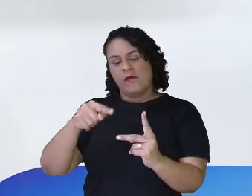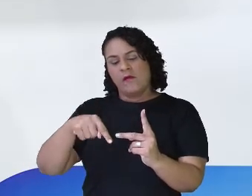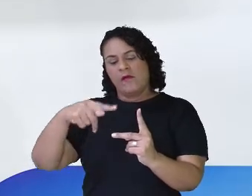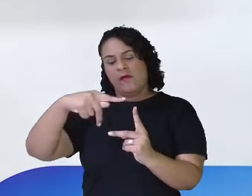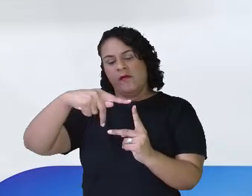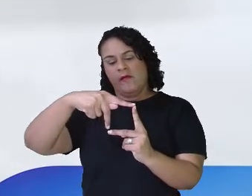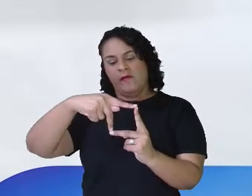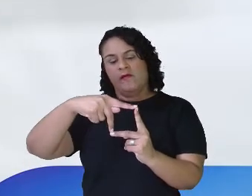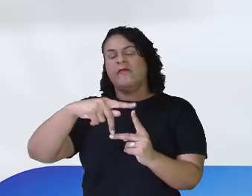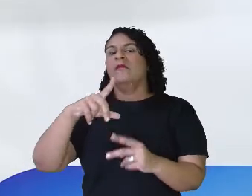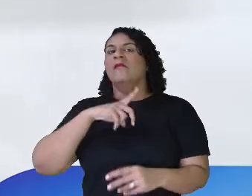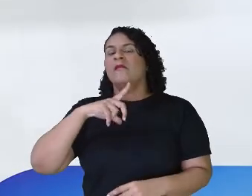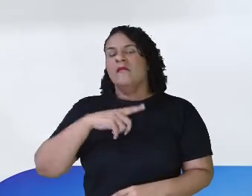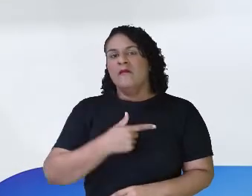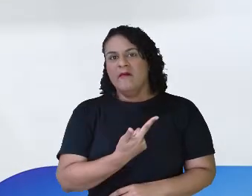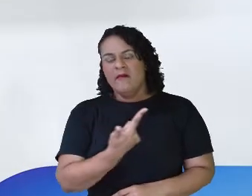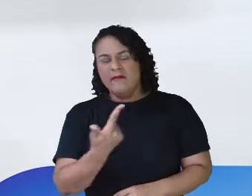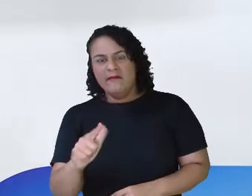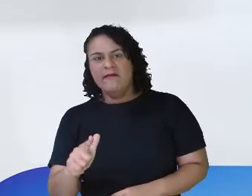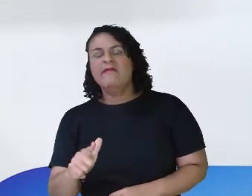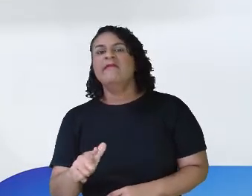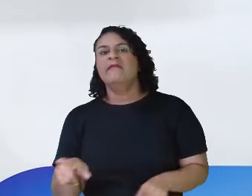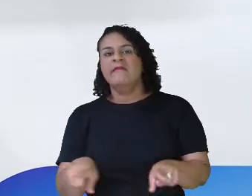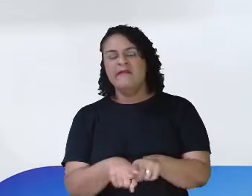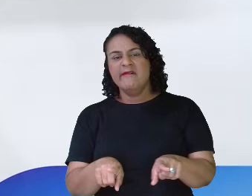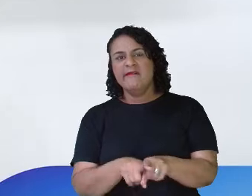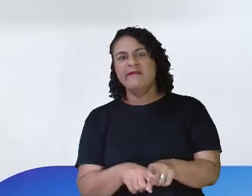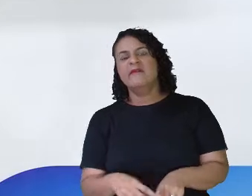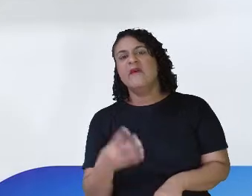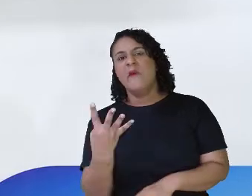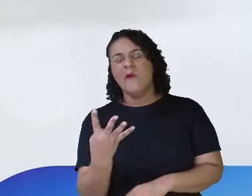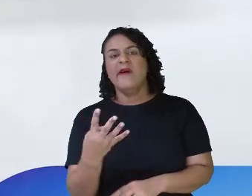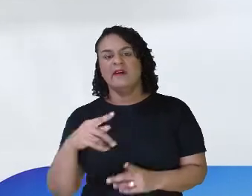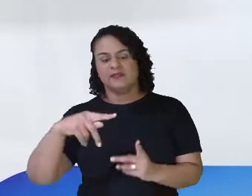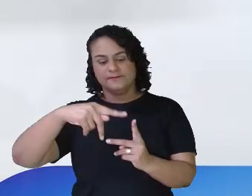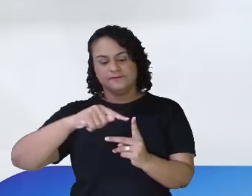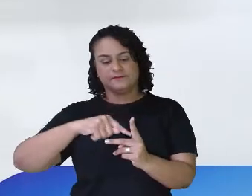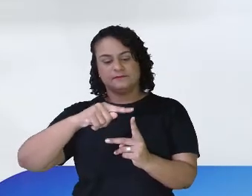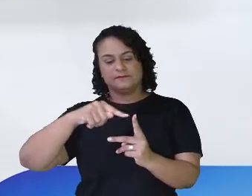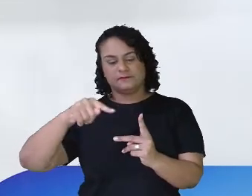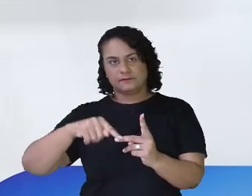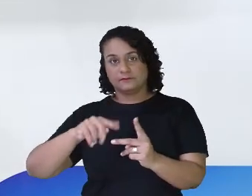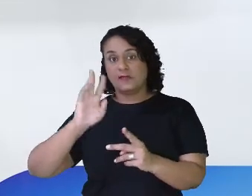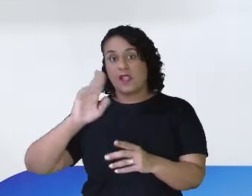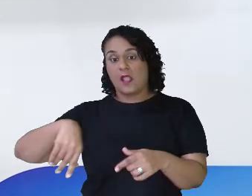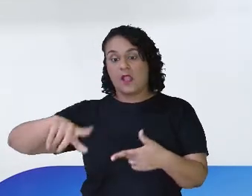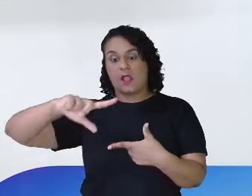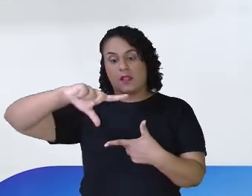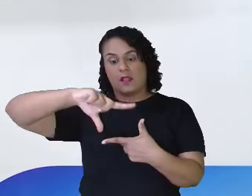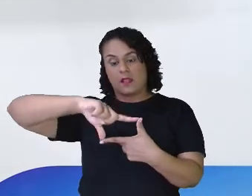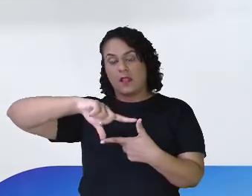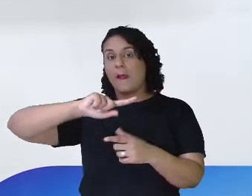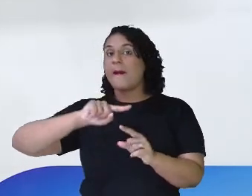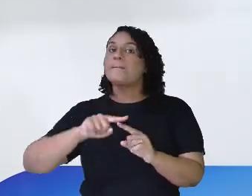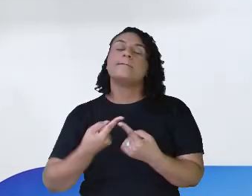ter outra figura plana com 4 lados, que no caso é o retângulo que vem em seguida. Mas eles não têm